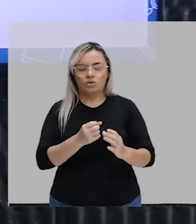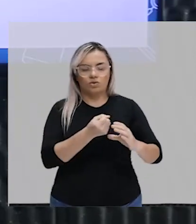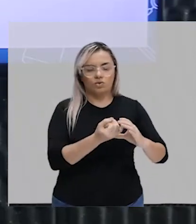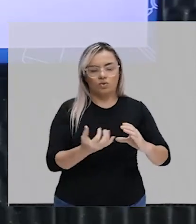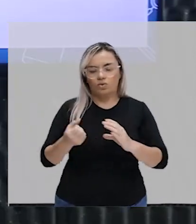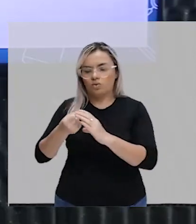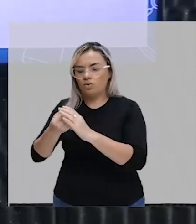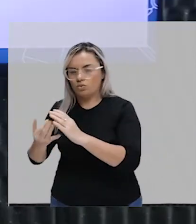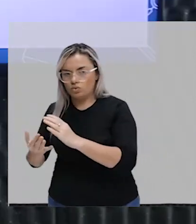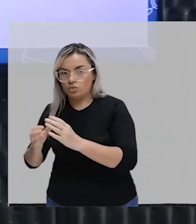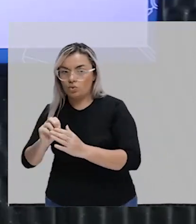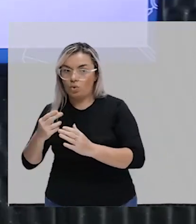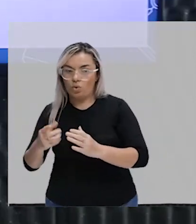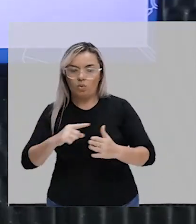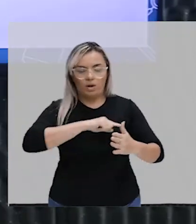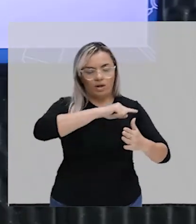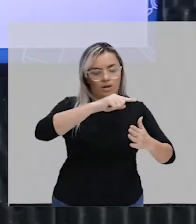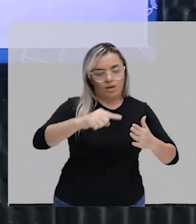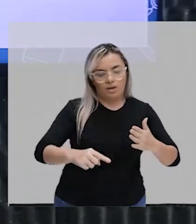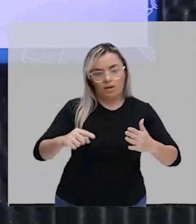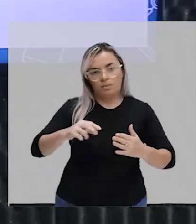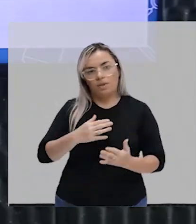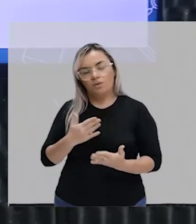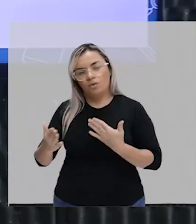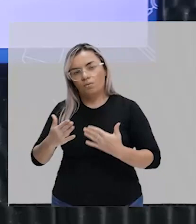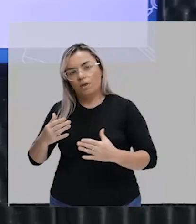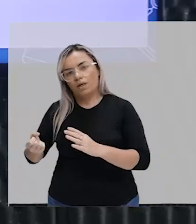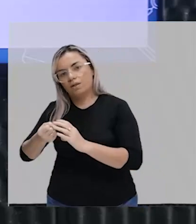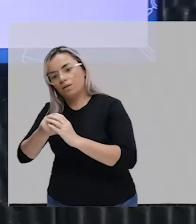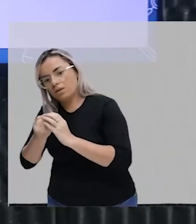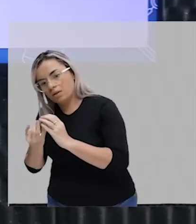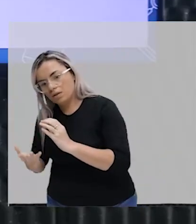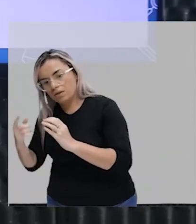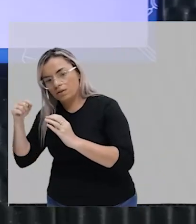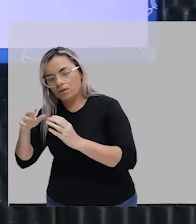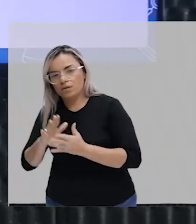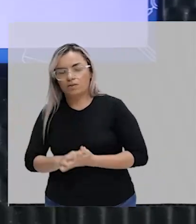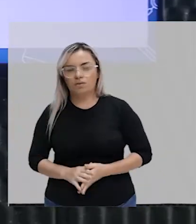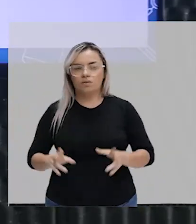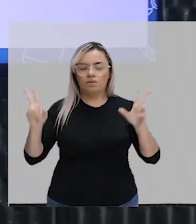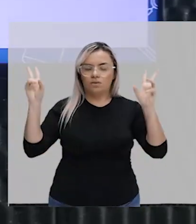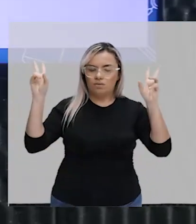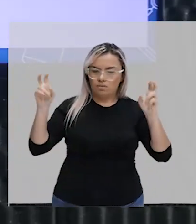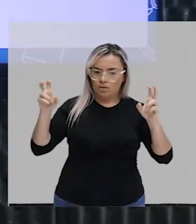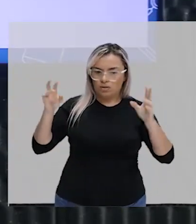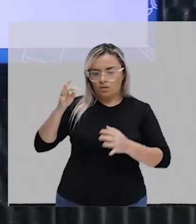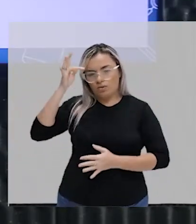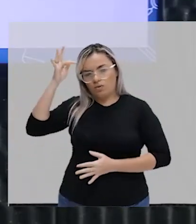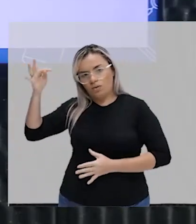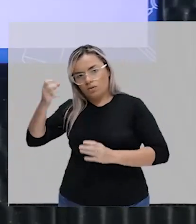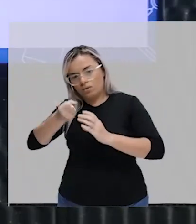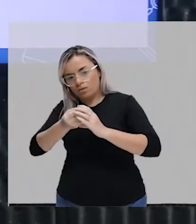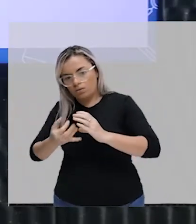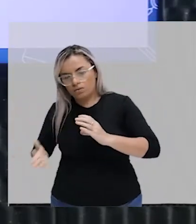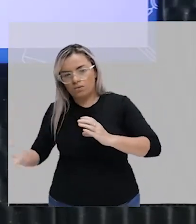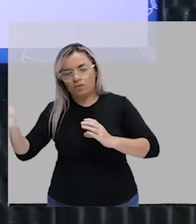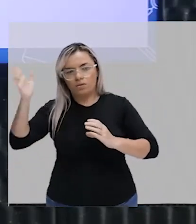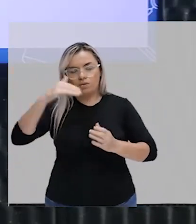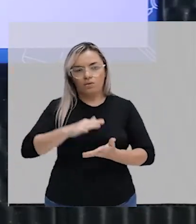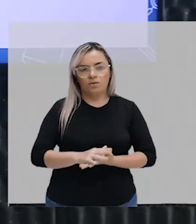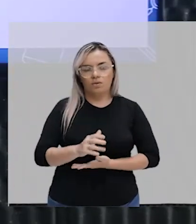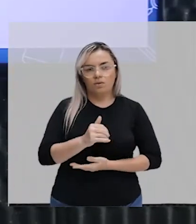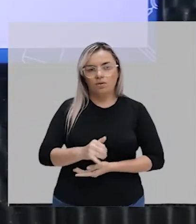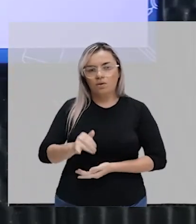está falando todo o tempo dentro da temática de igualdade de conjuntos. Acompanha comigo aqui o exemplo de número 1.